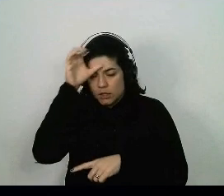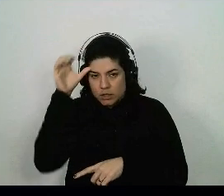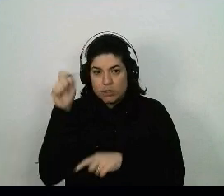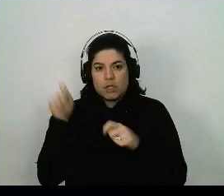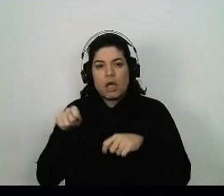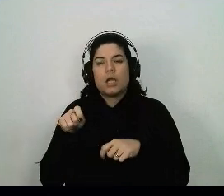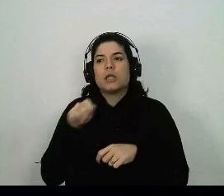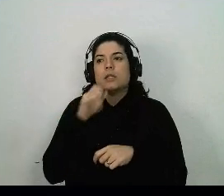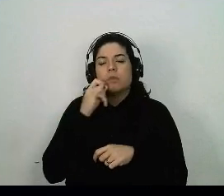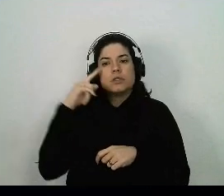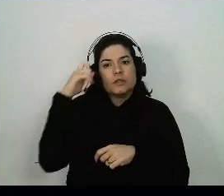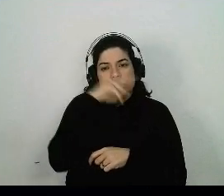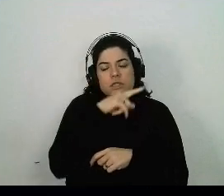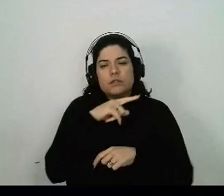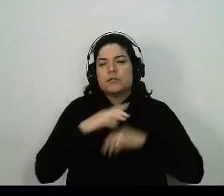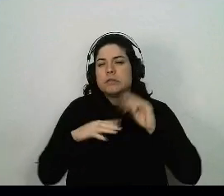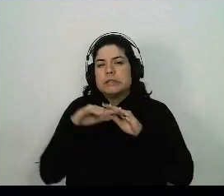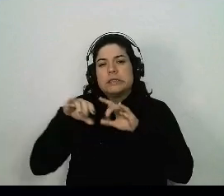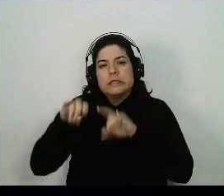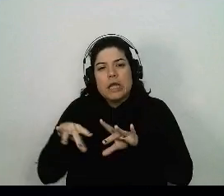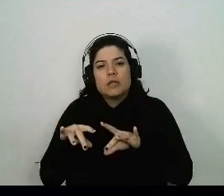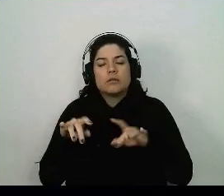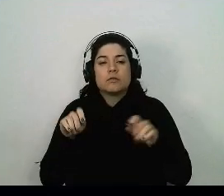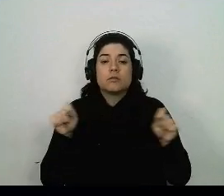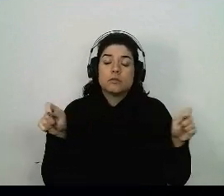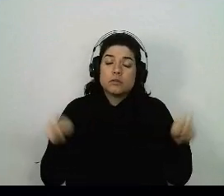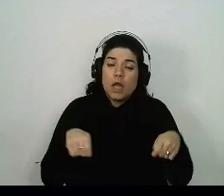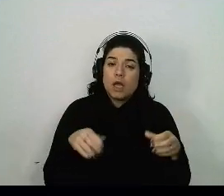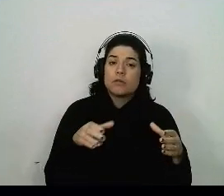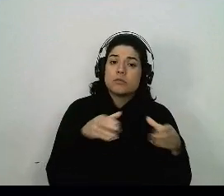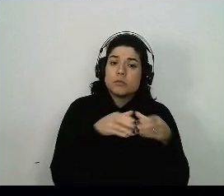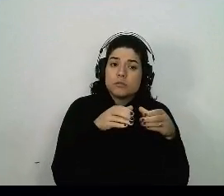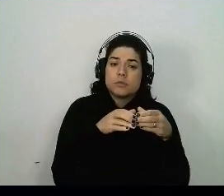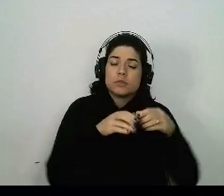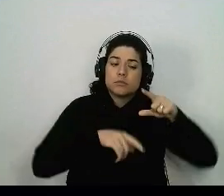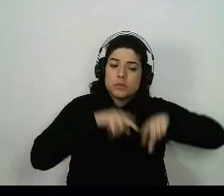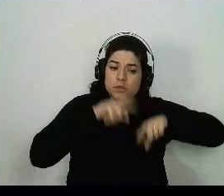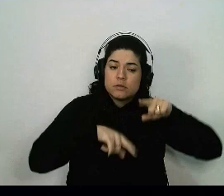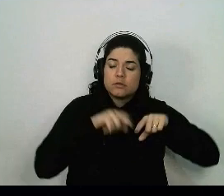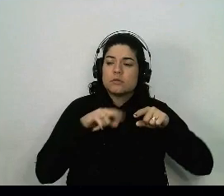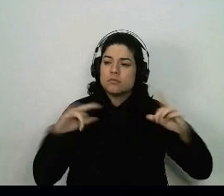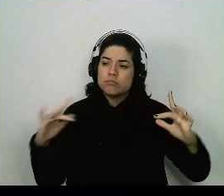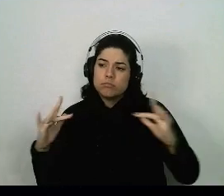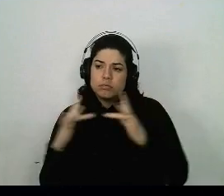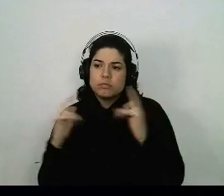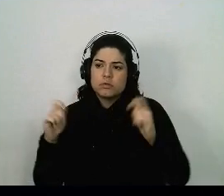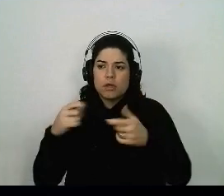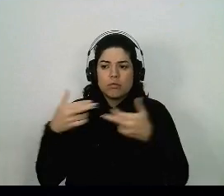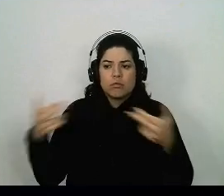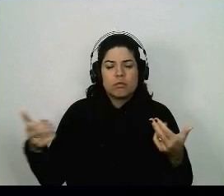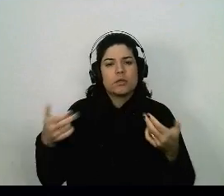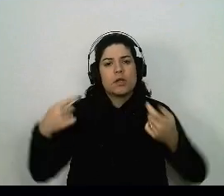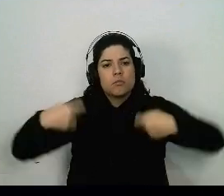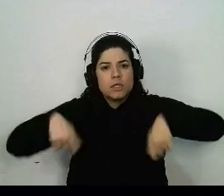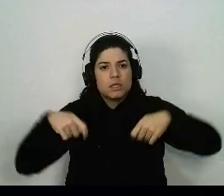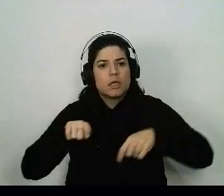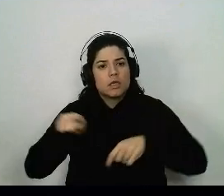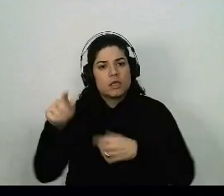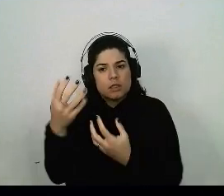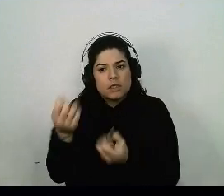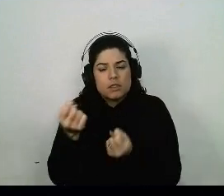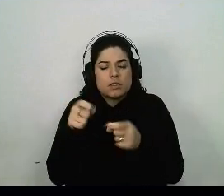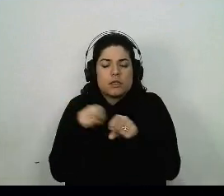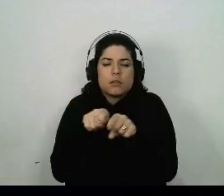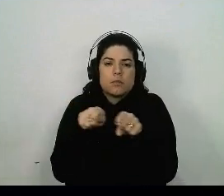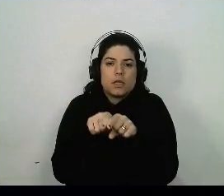técnicas, às vezes fazendo conexão até com o time de produto para lançamento de funcionalidades necessárias para adoção, esse tipo de coisa, ou mesmo correção